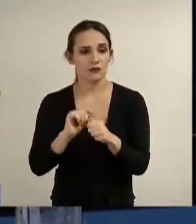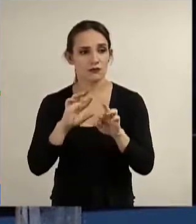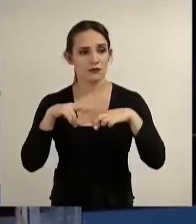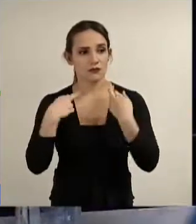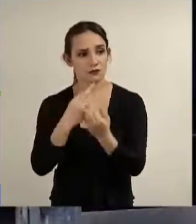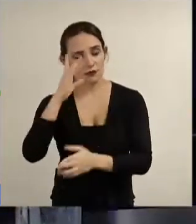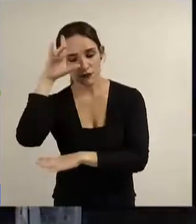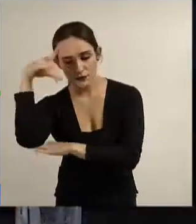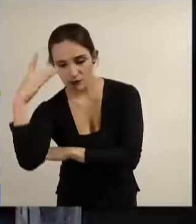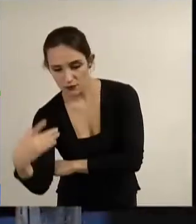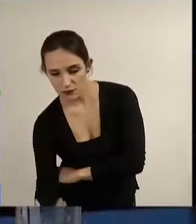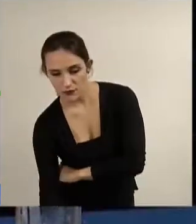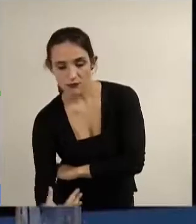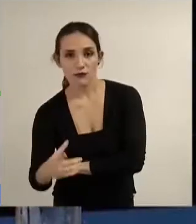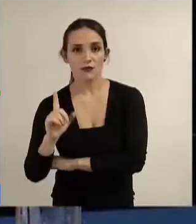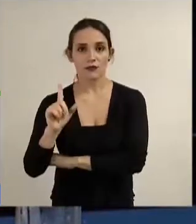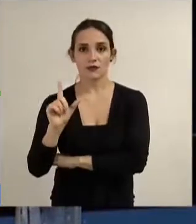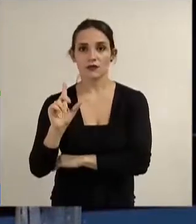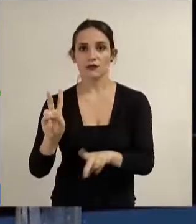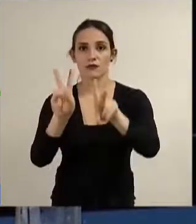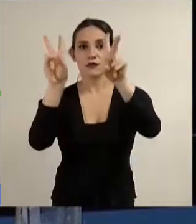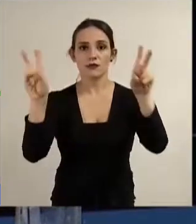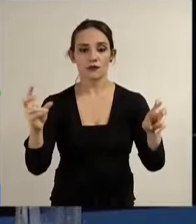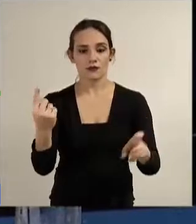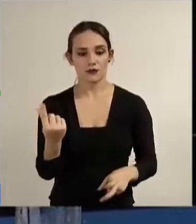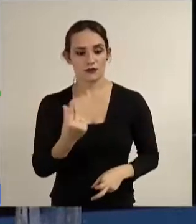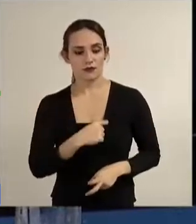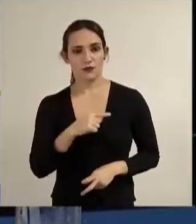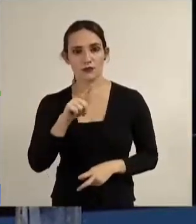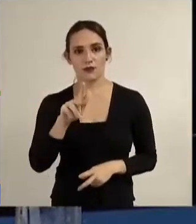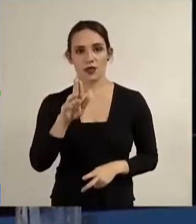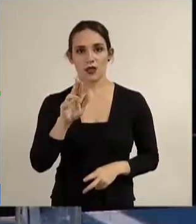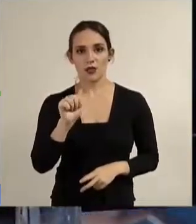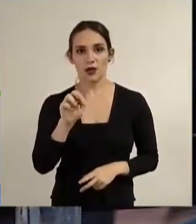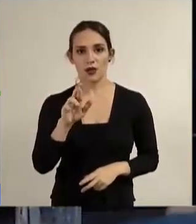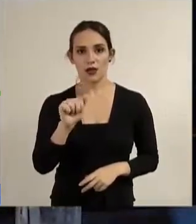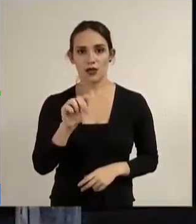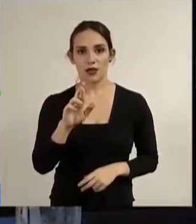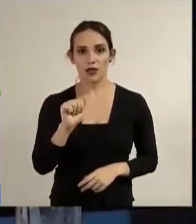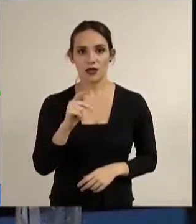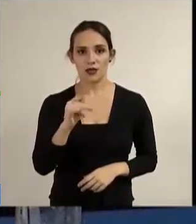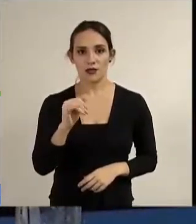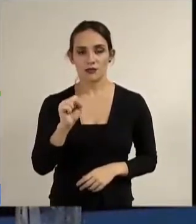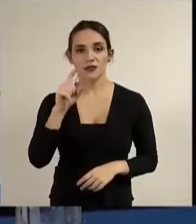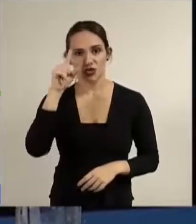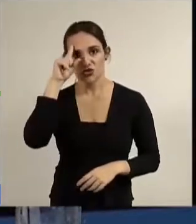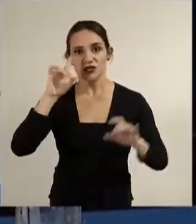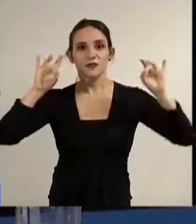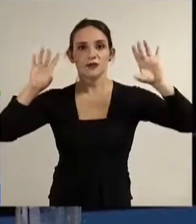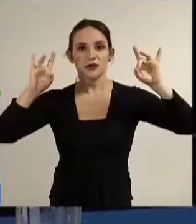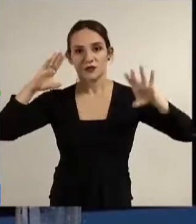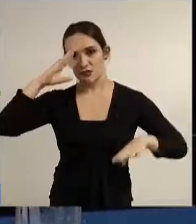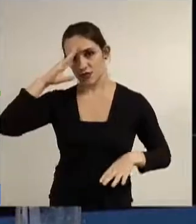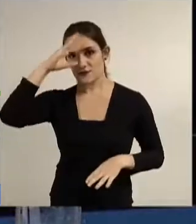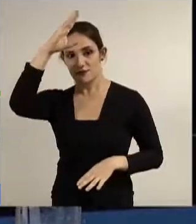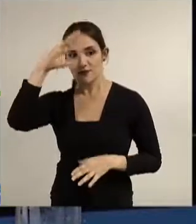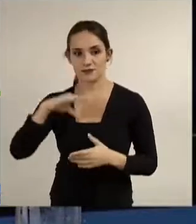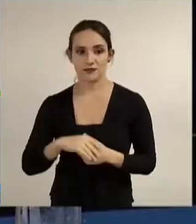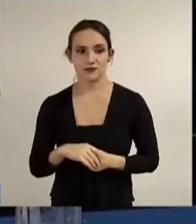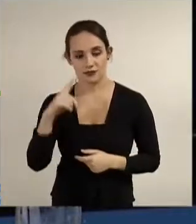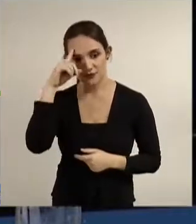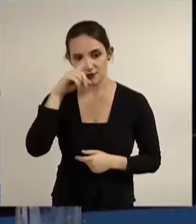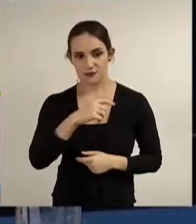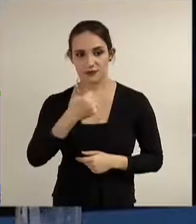sessão solene, alusiva à Comenda Guararapes, em comemoração ao Dia do Exército, que é no